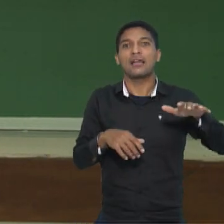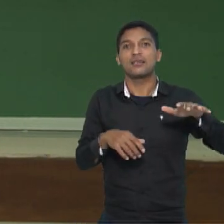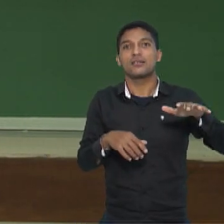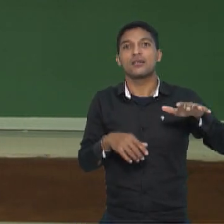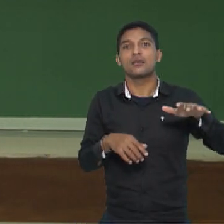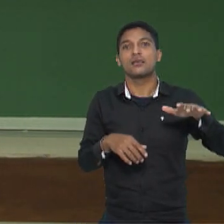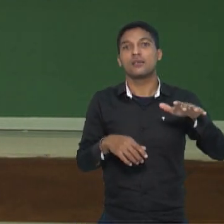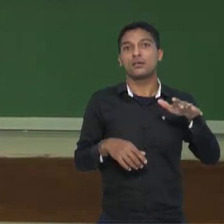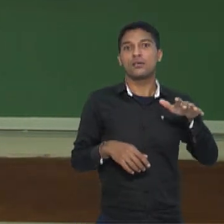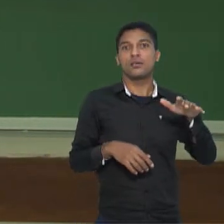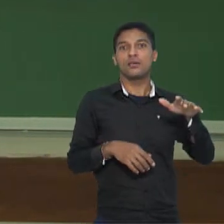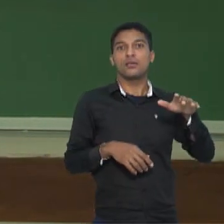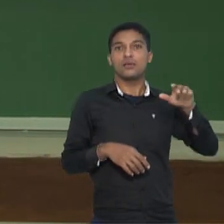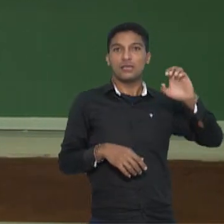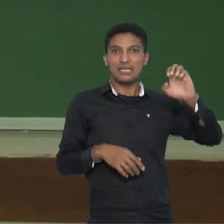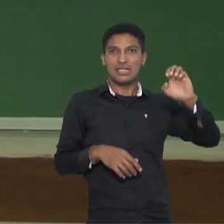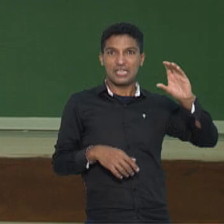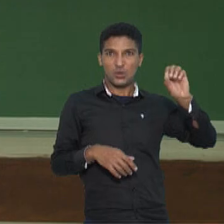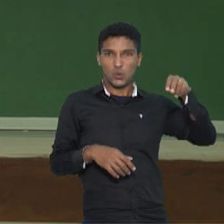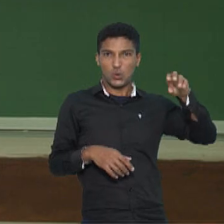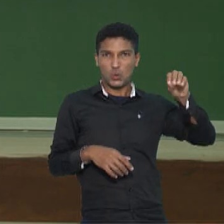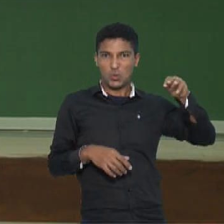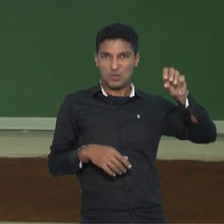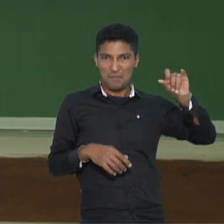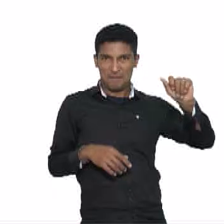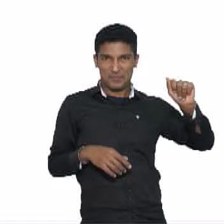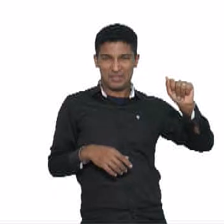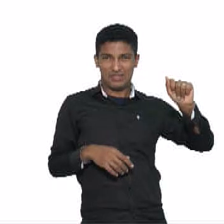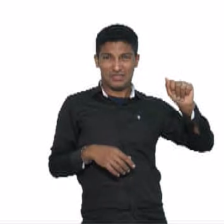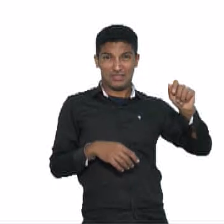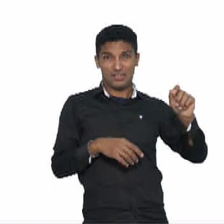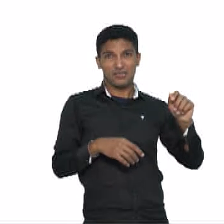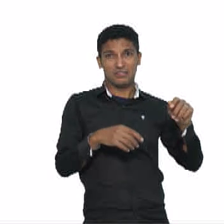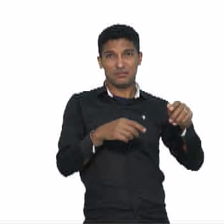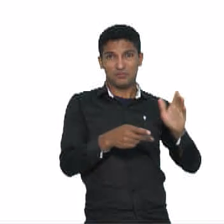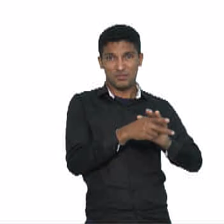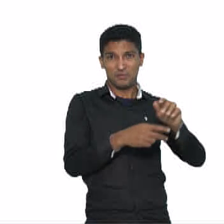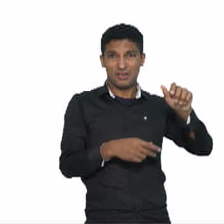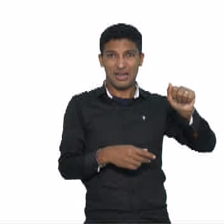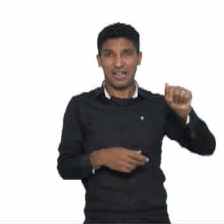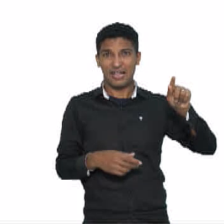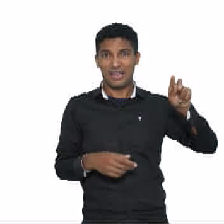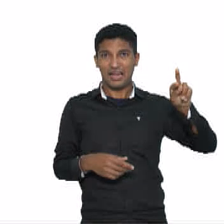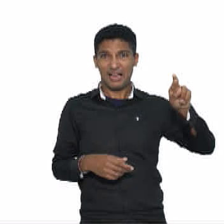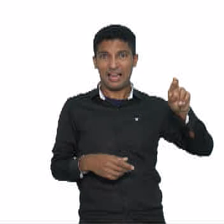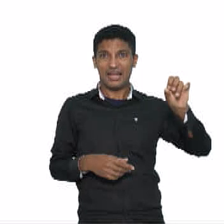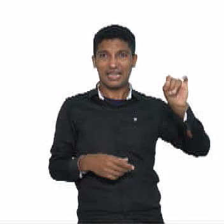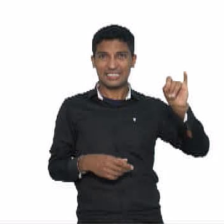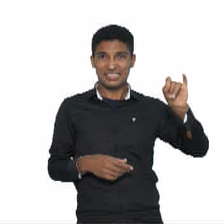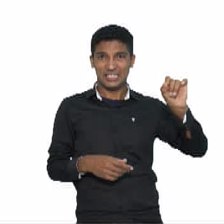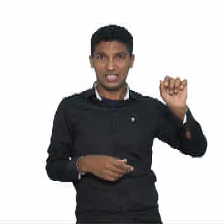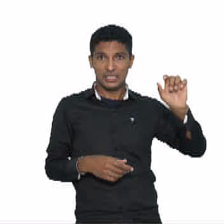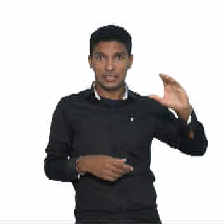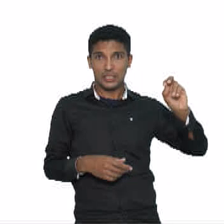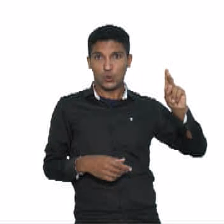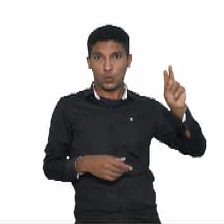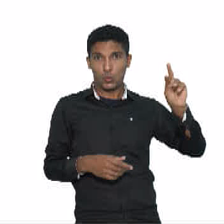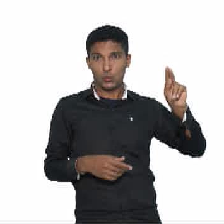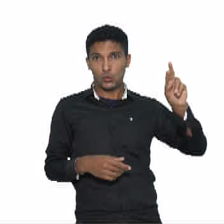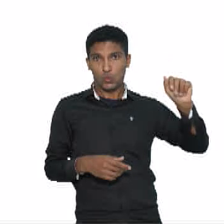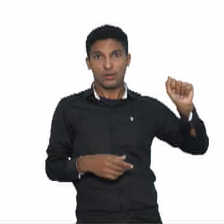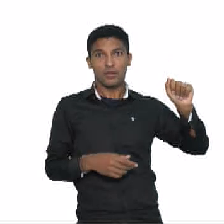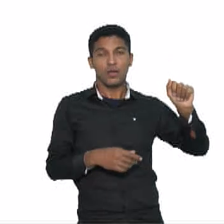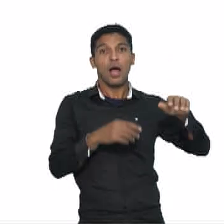sua vida. Muito bem, nossos ancestrais dedicavam-se à caça, à pesca,